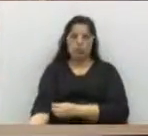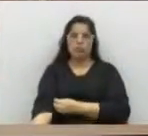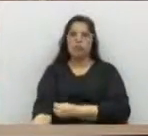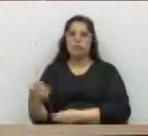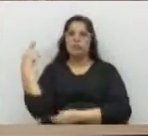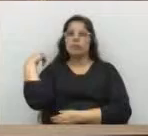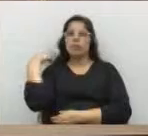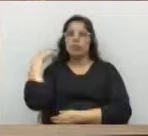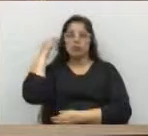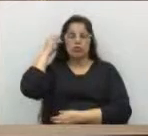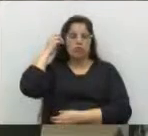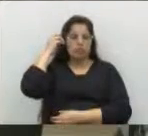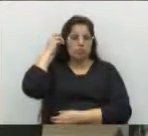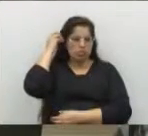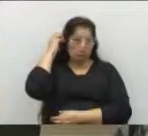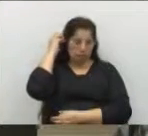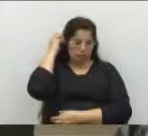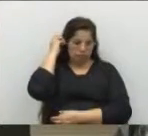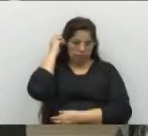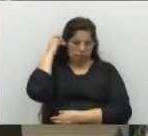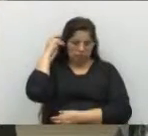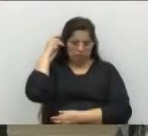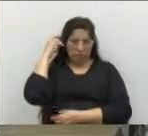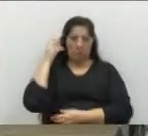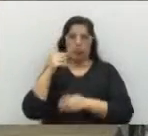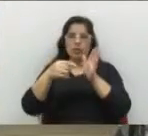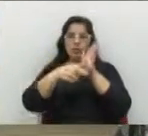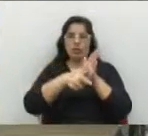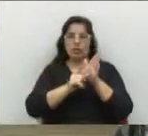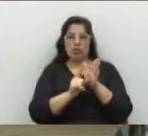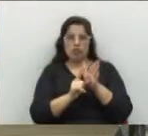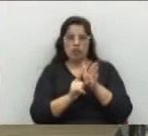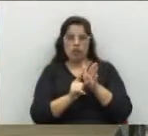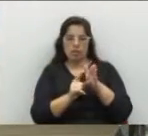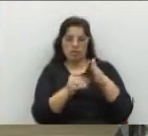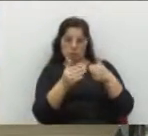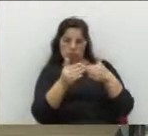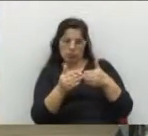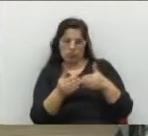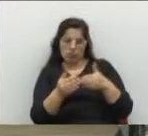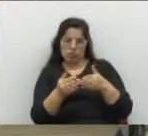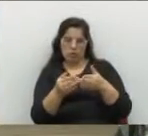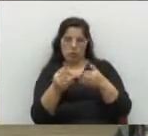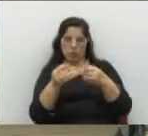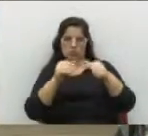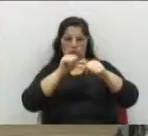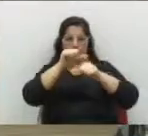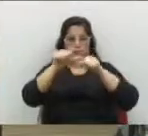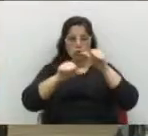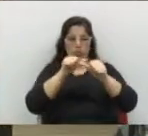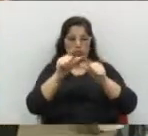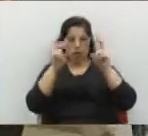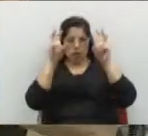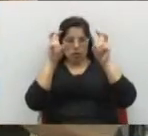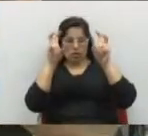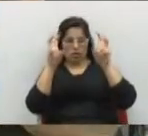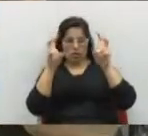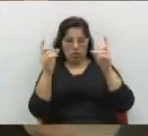Costa Martins. Senhor presidente, seria possível antes apreciarmos por inversão de pauta o requerimento